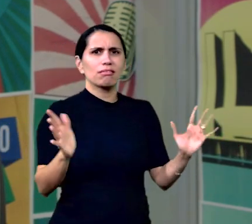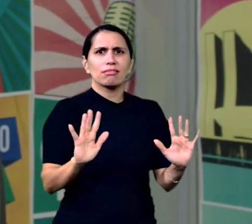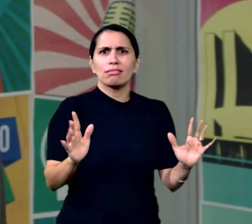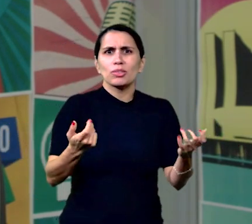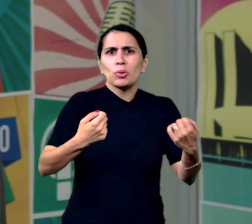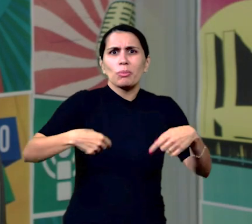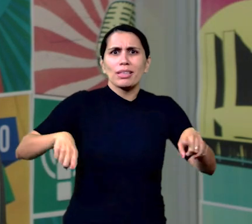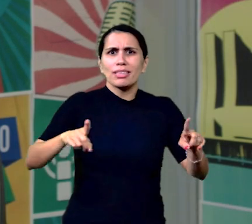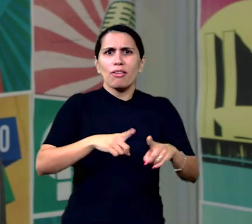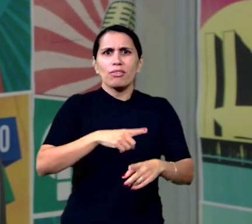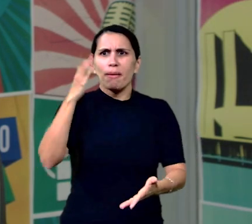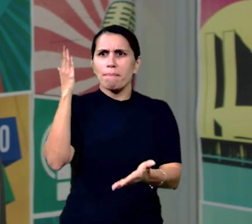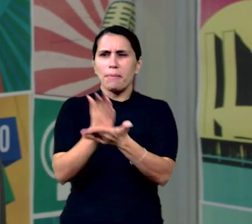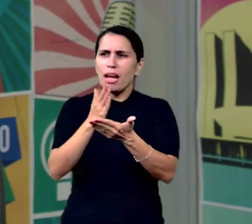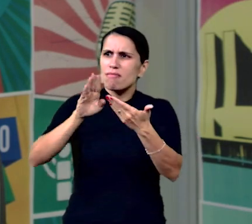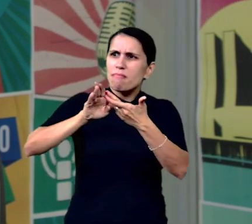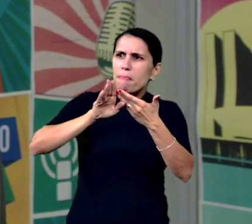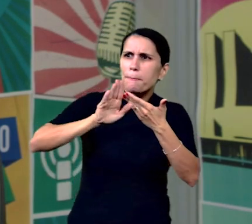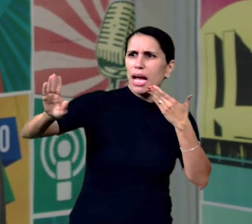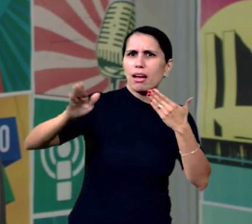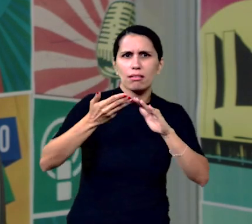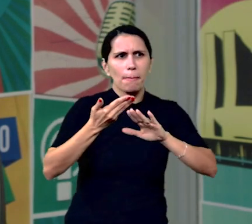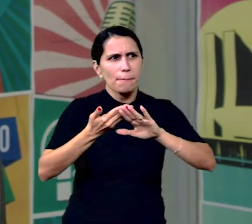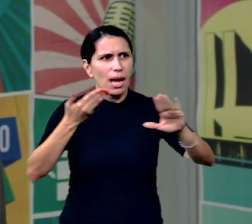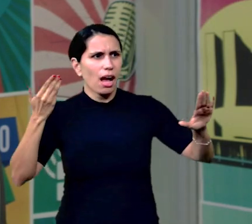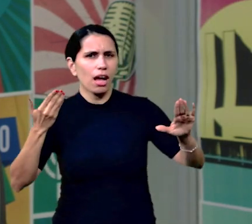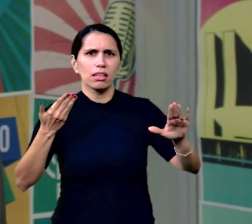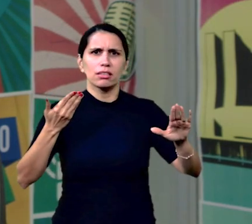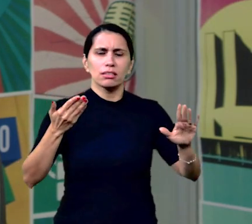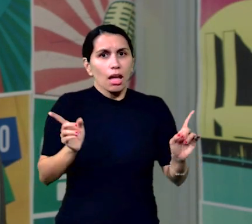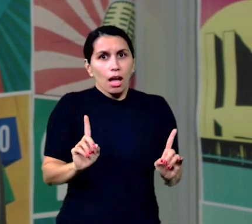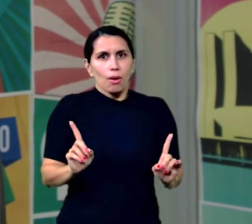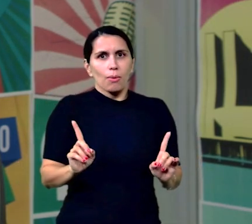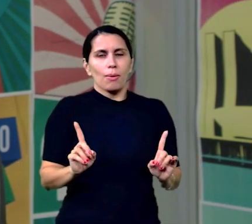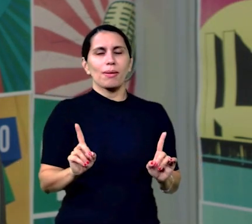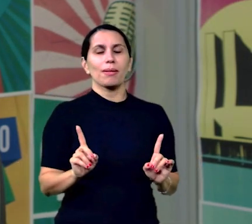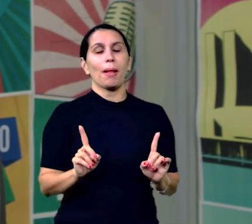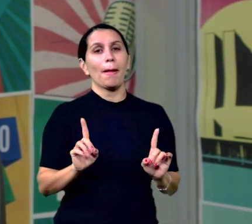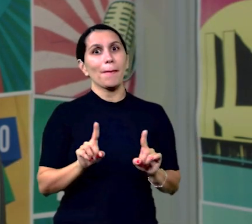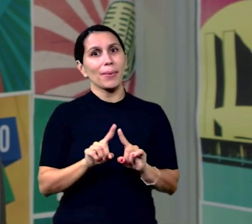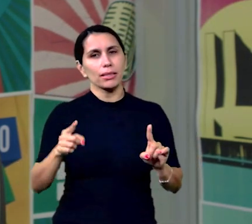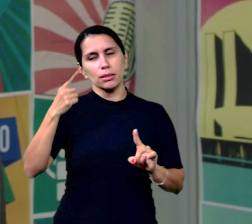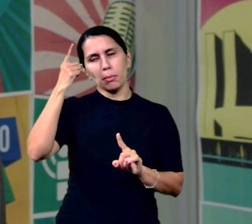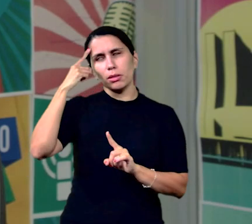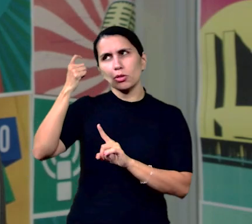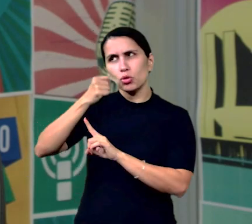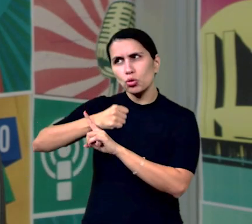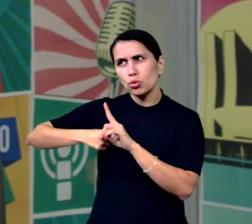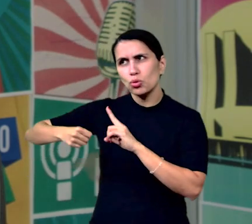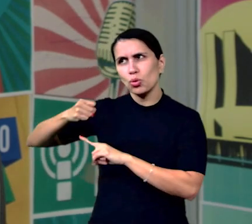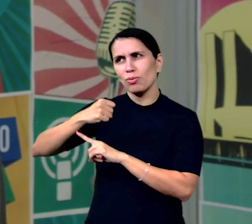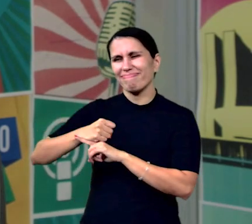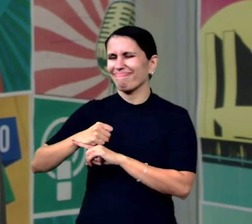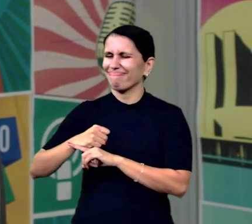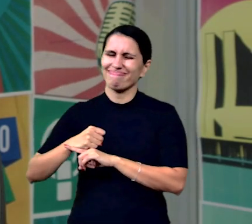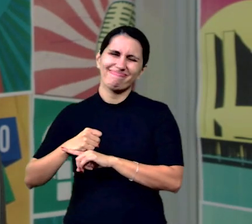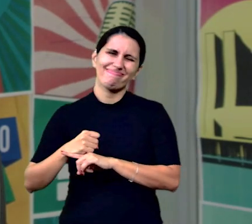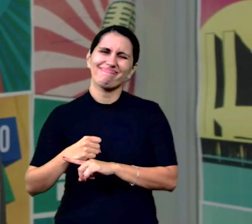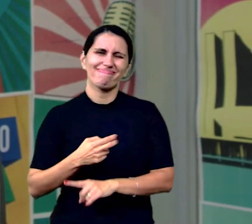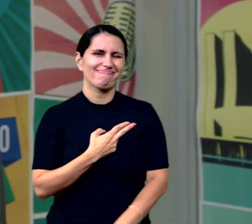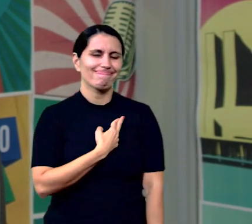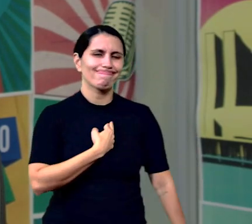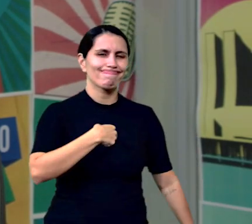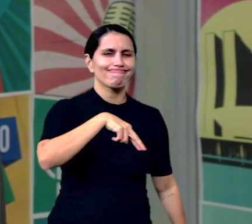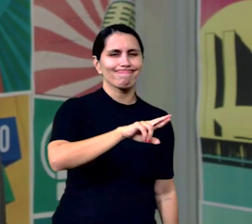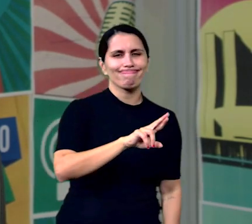comunitários, né, em nome da fé, né, pelo menos pensando filosoficamente. Mas sociologicamente isso não tem